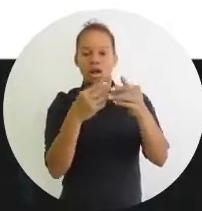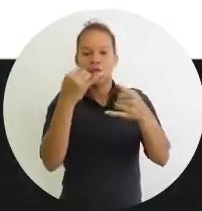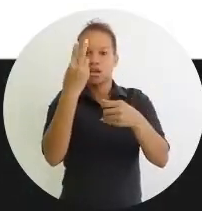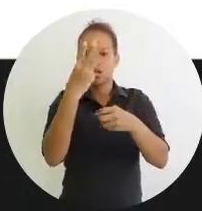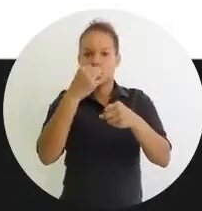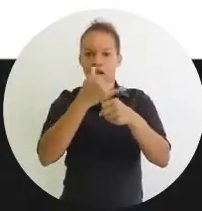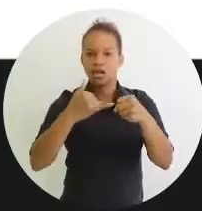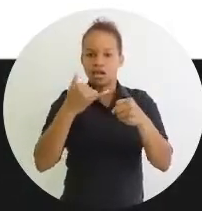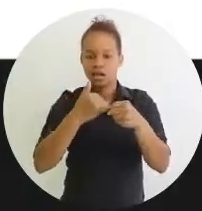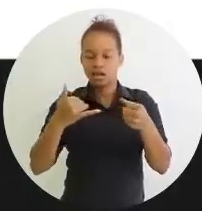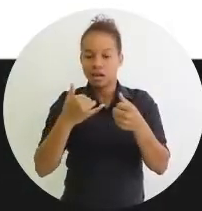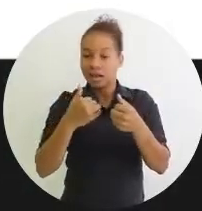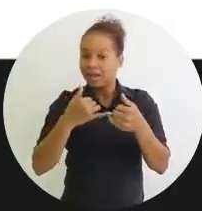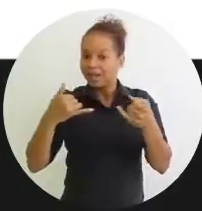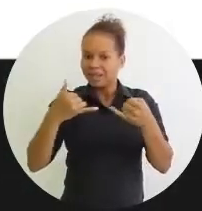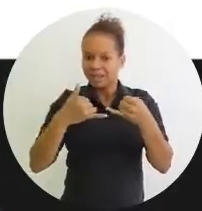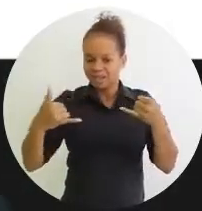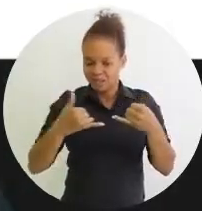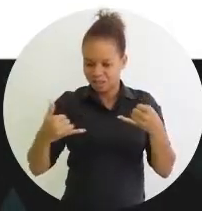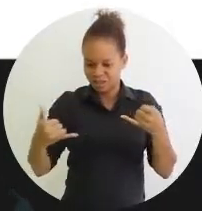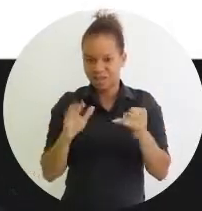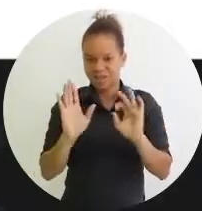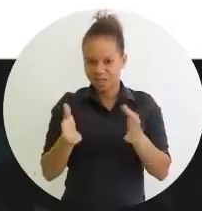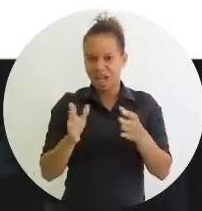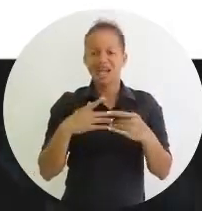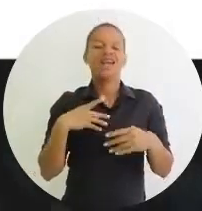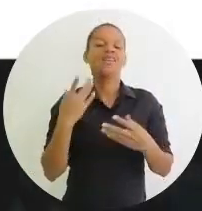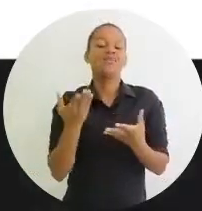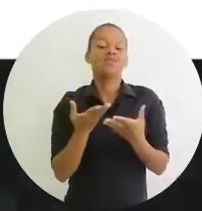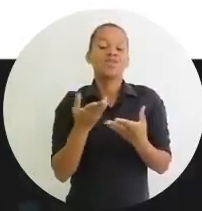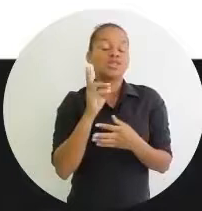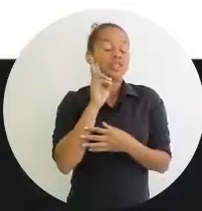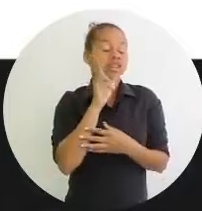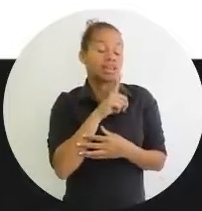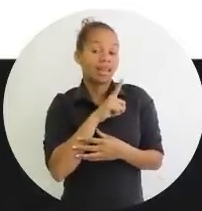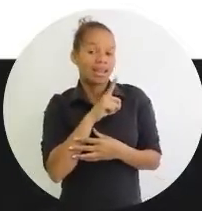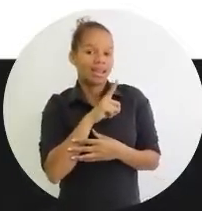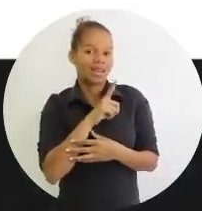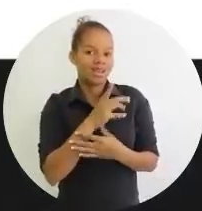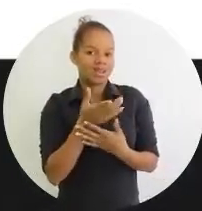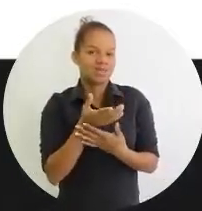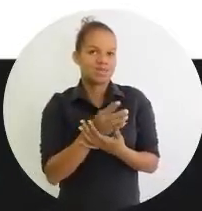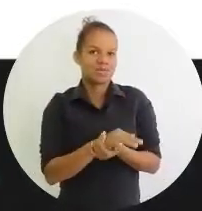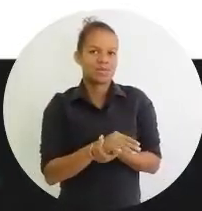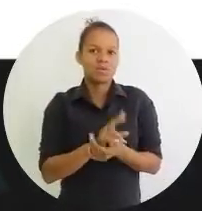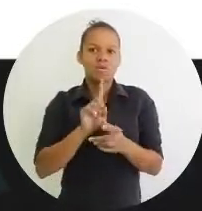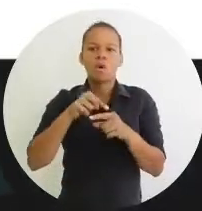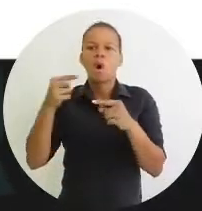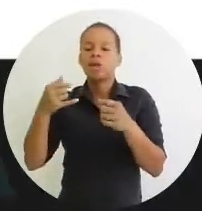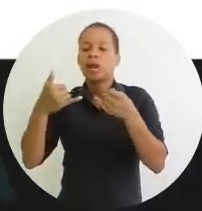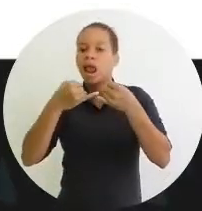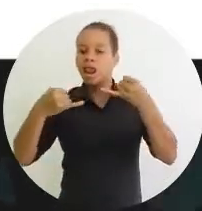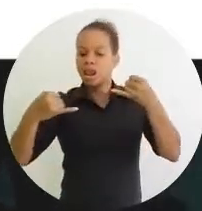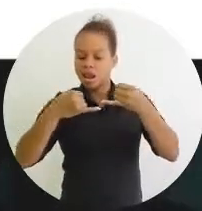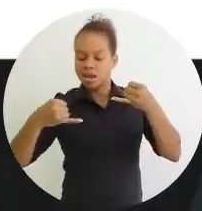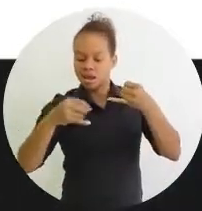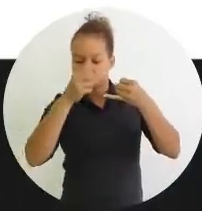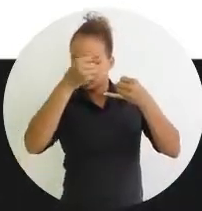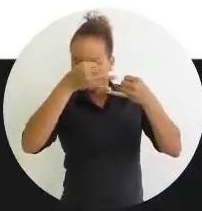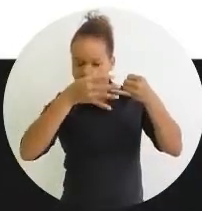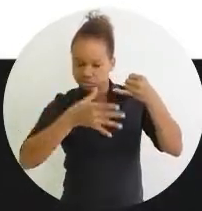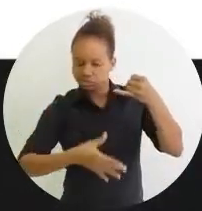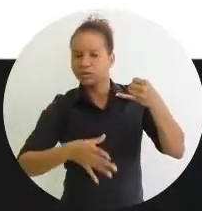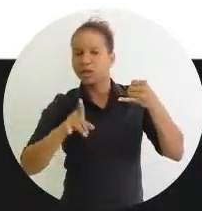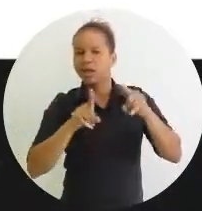linha com o Bootstrap, com o CSS do Bootstrap. Você tem uma outra linha de script com o